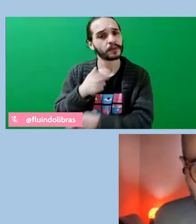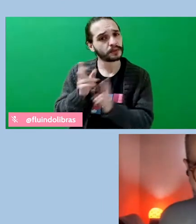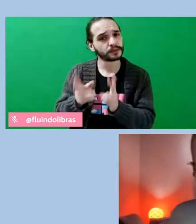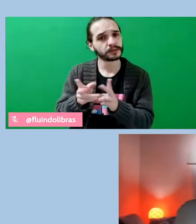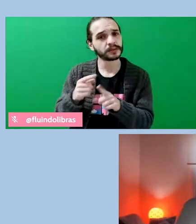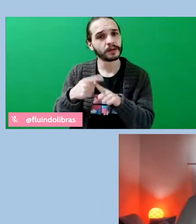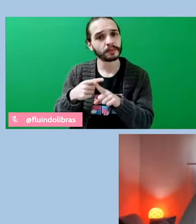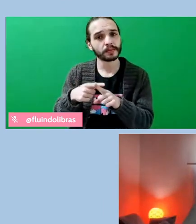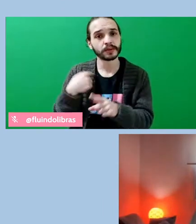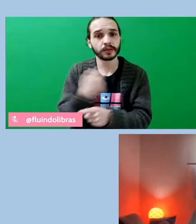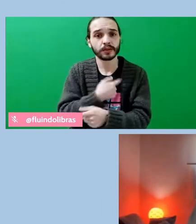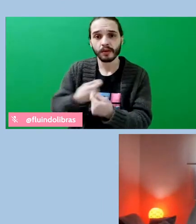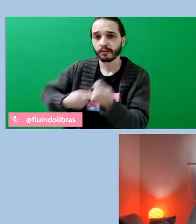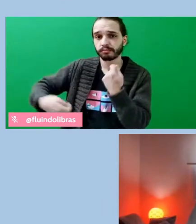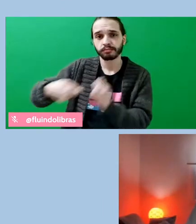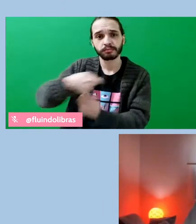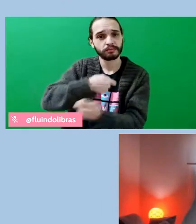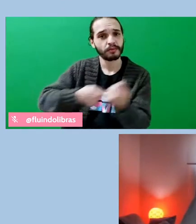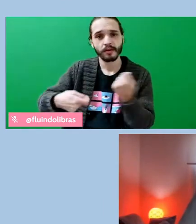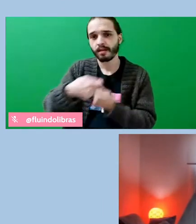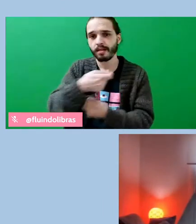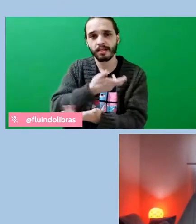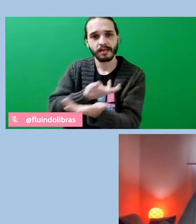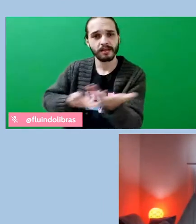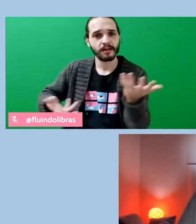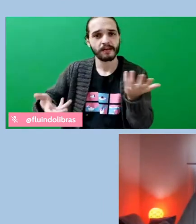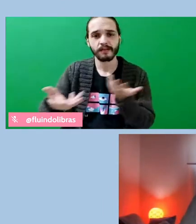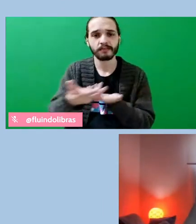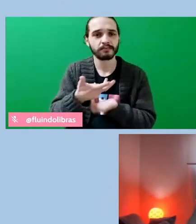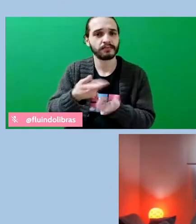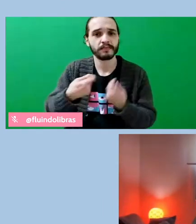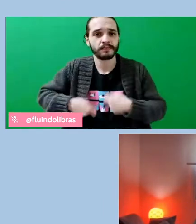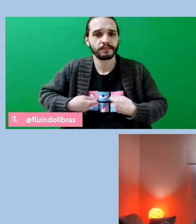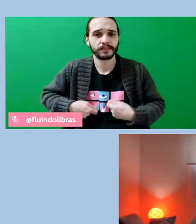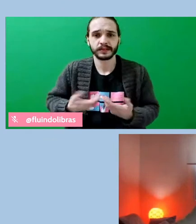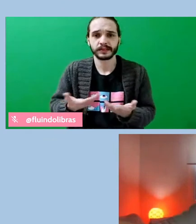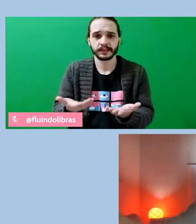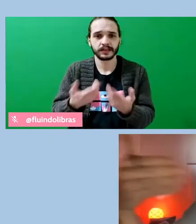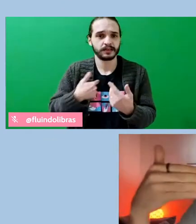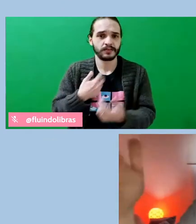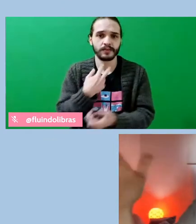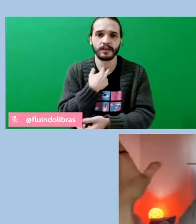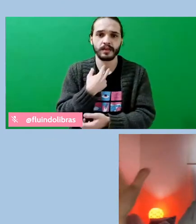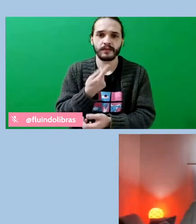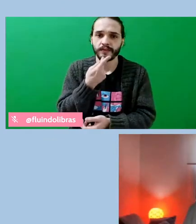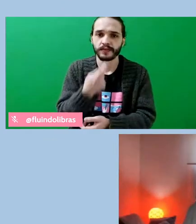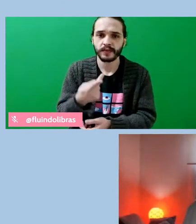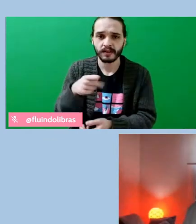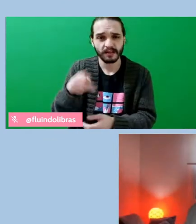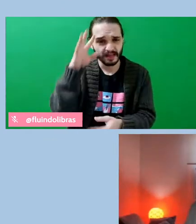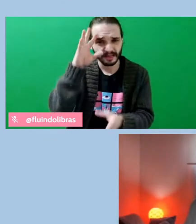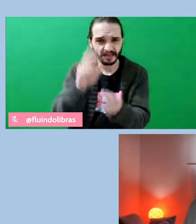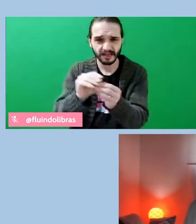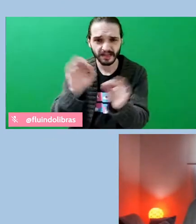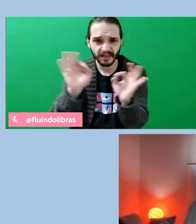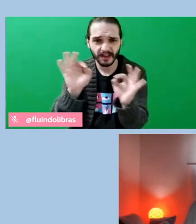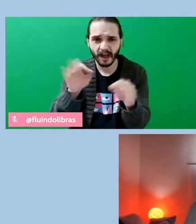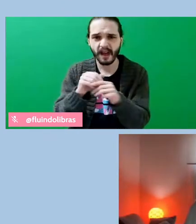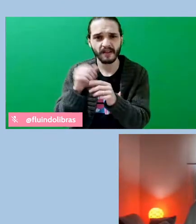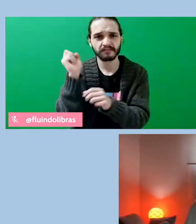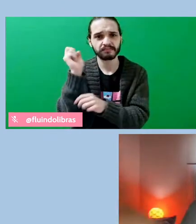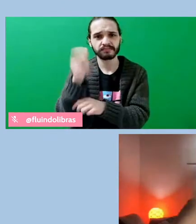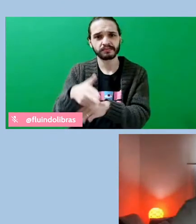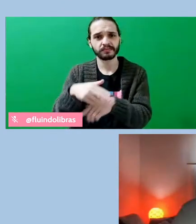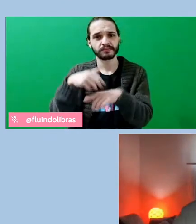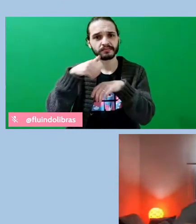somos os negociantes, o nosso trabalho é para o público, é para quem compra o ingresso e senta lá, gente, entendeu? Não é que eu vou falar para a pessoa, ah, bom, você não entendeu nada, o problema é teu, vai-te embora. Não, gente, a